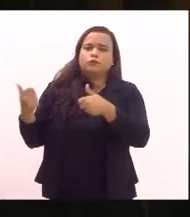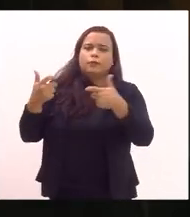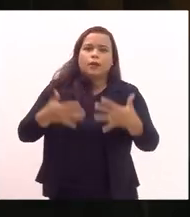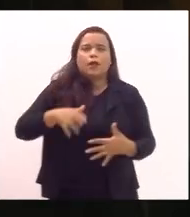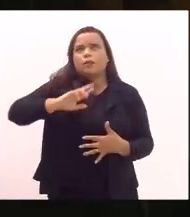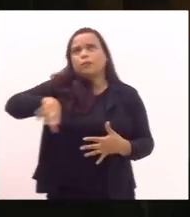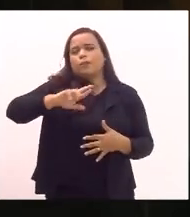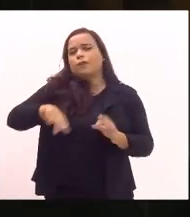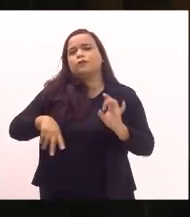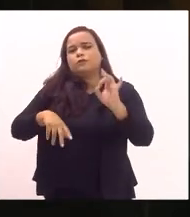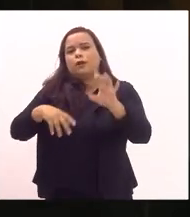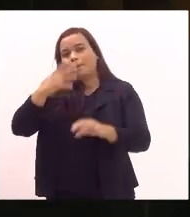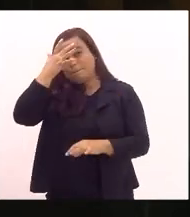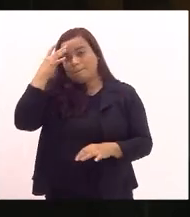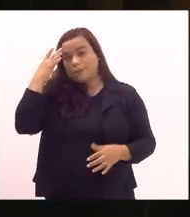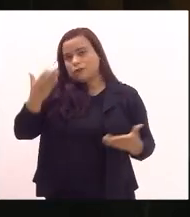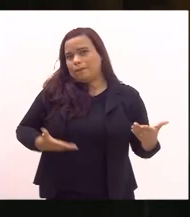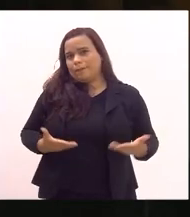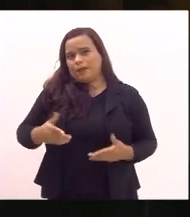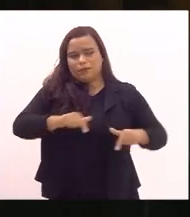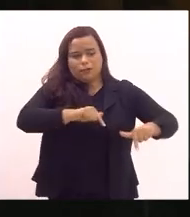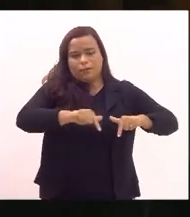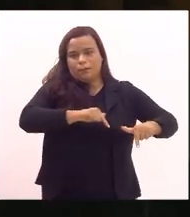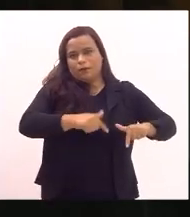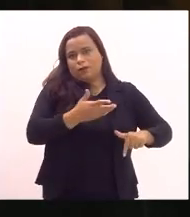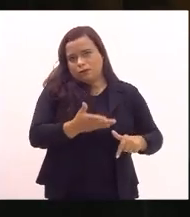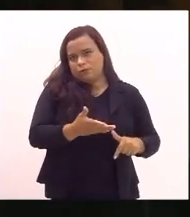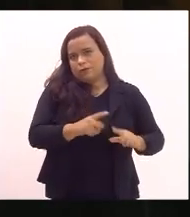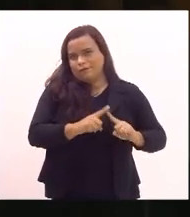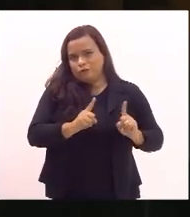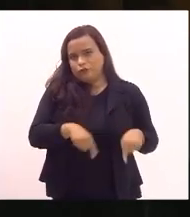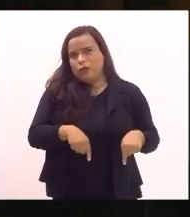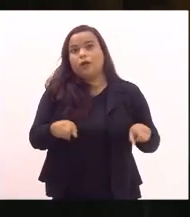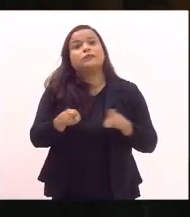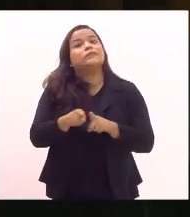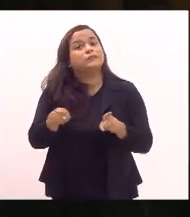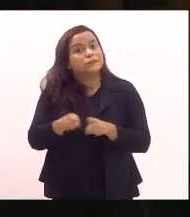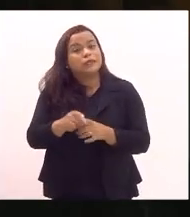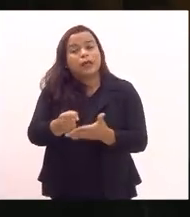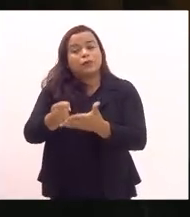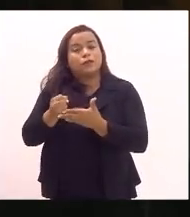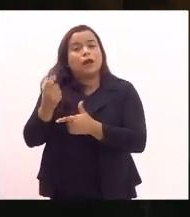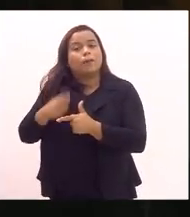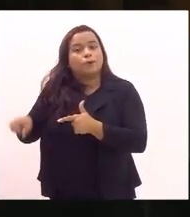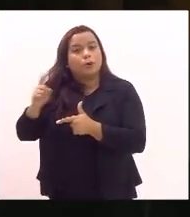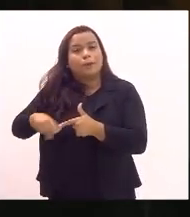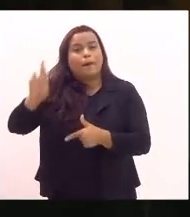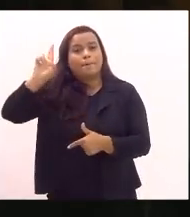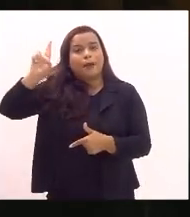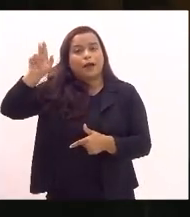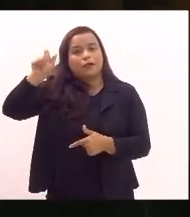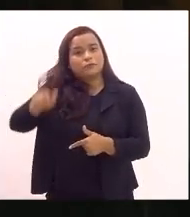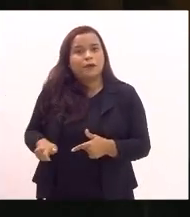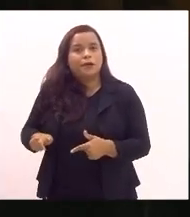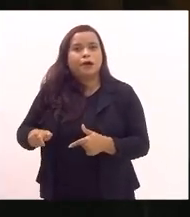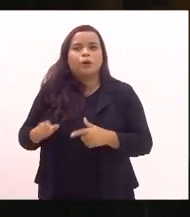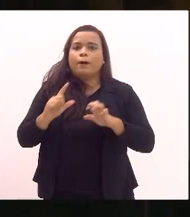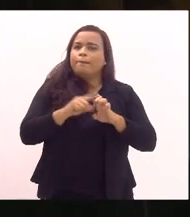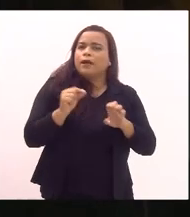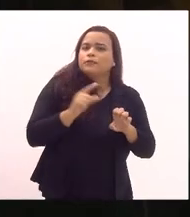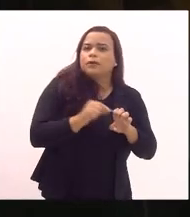só do empregado é isso também traz transtorno para o patrão o